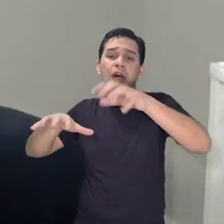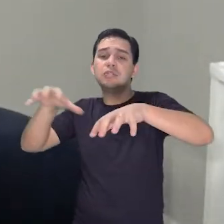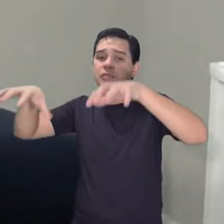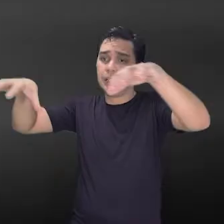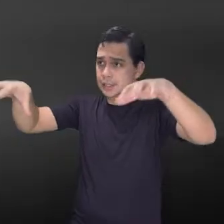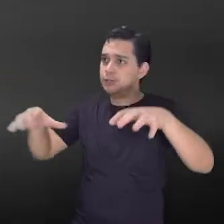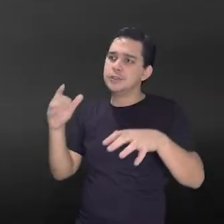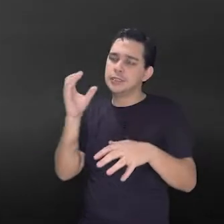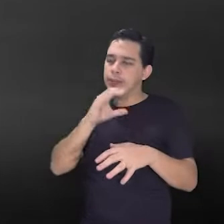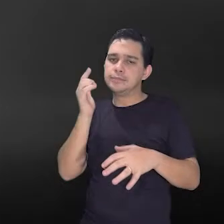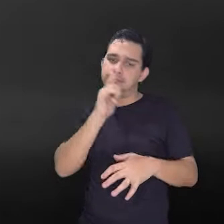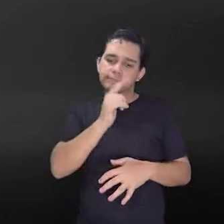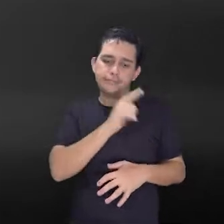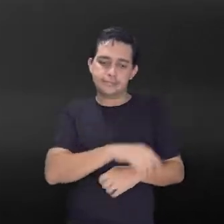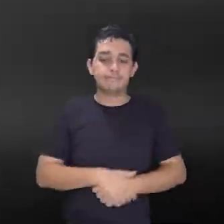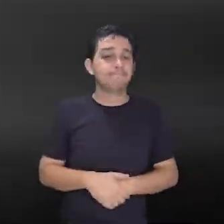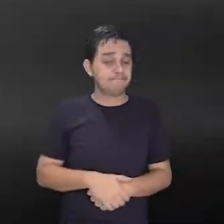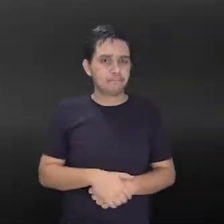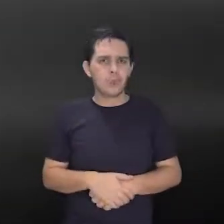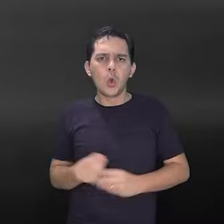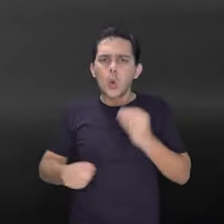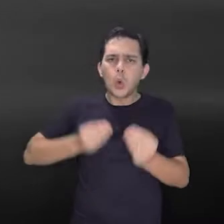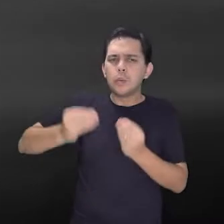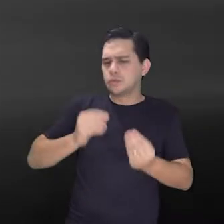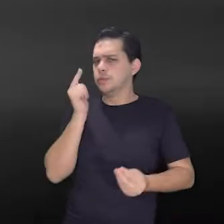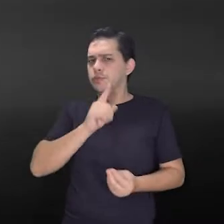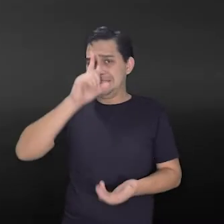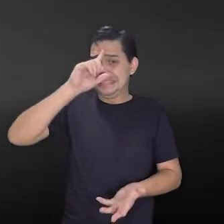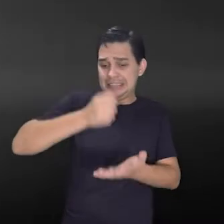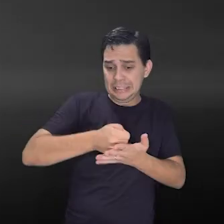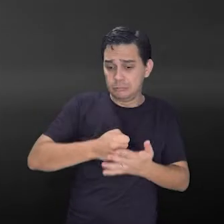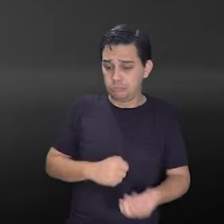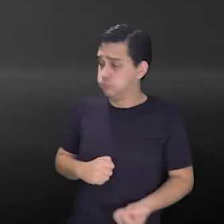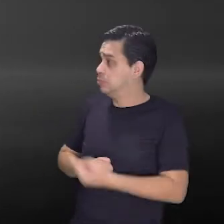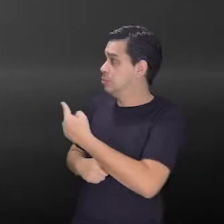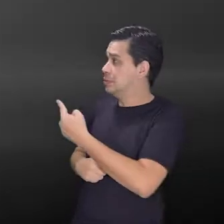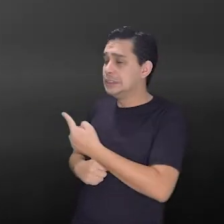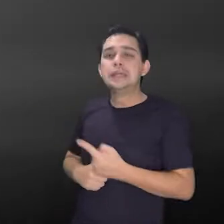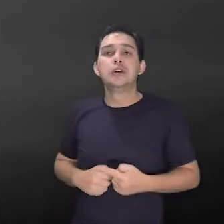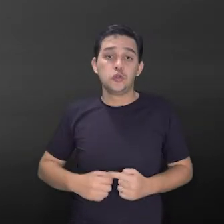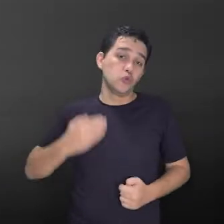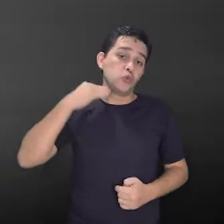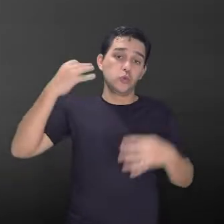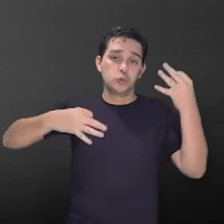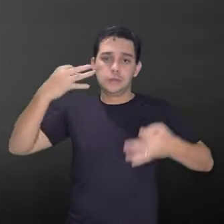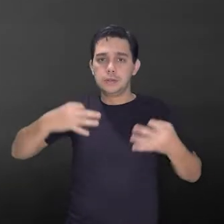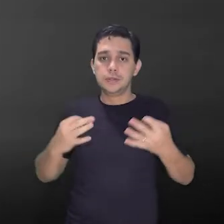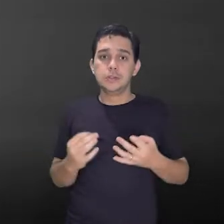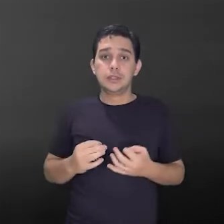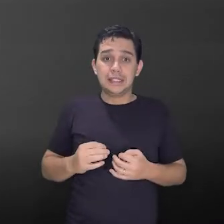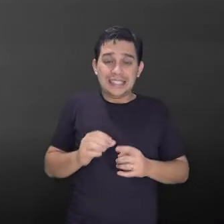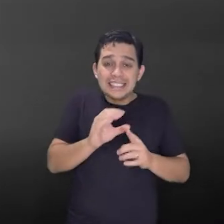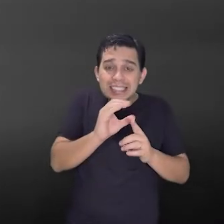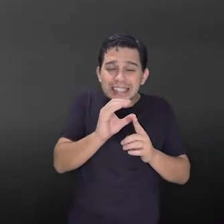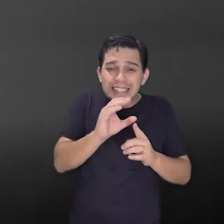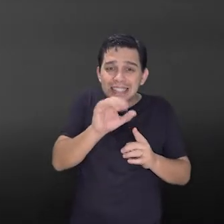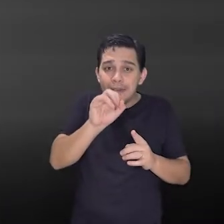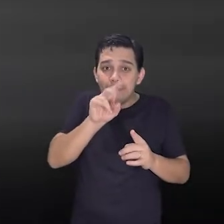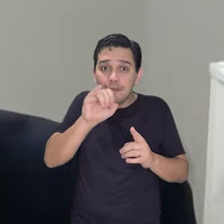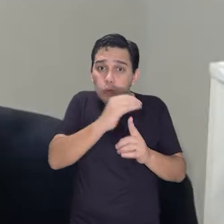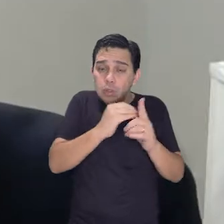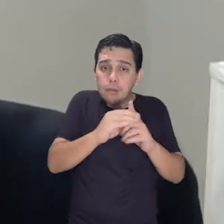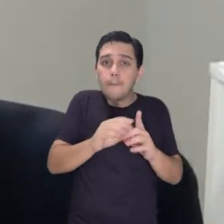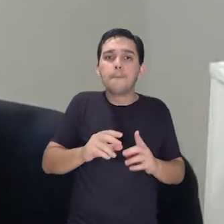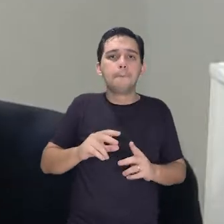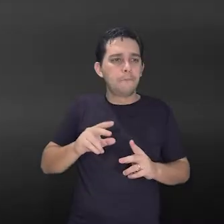agravo de instrumento interposto em face de uma decisão proferida pelo Juízo Único da Comarca de Arraial do Cabo. Essa ação civil pública